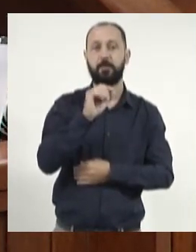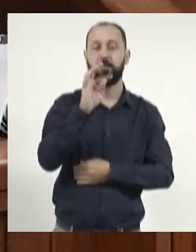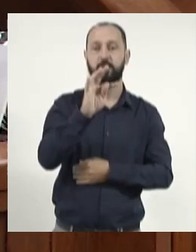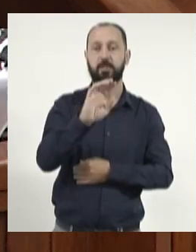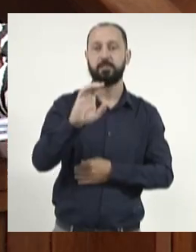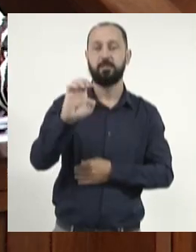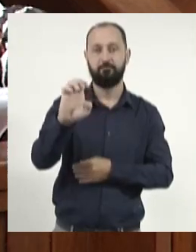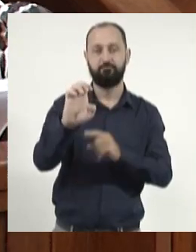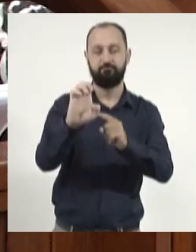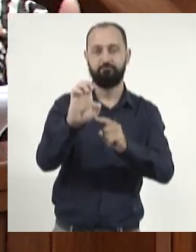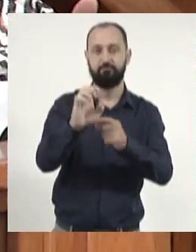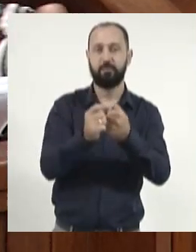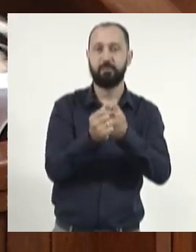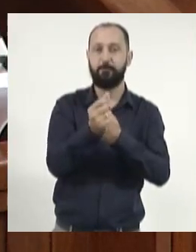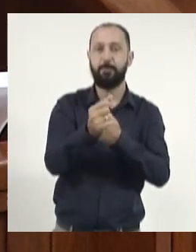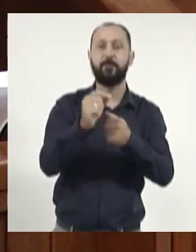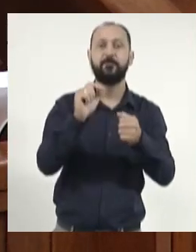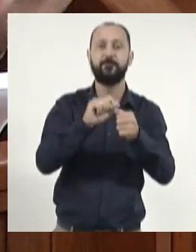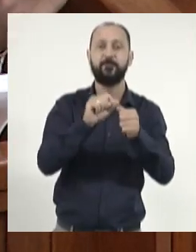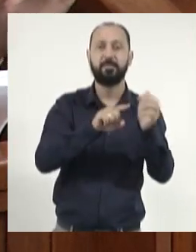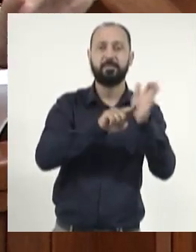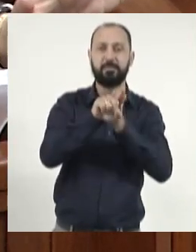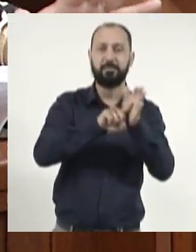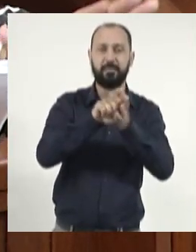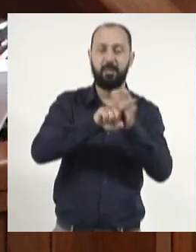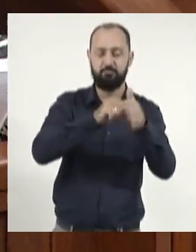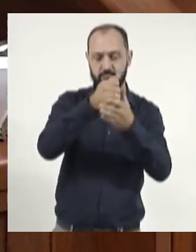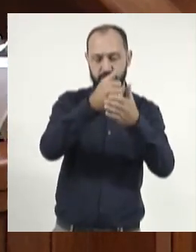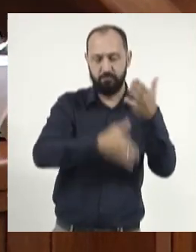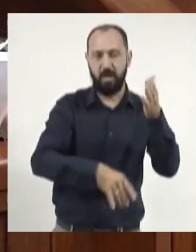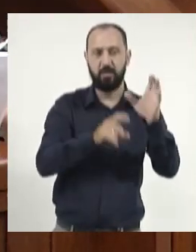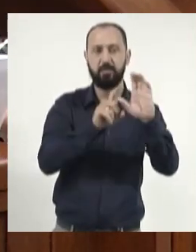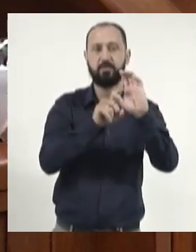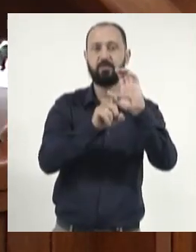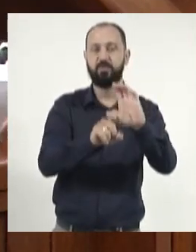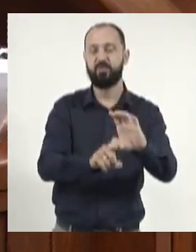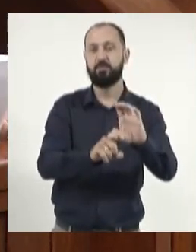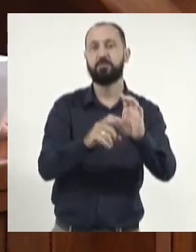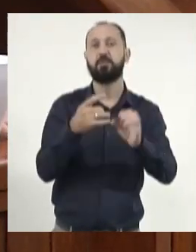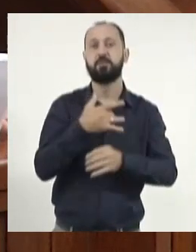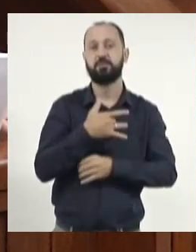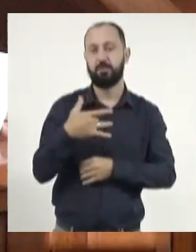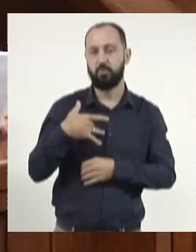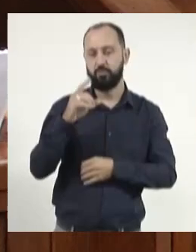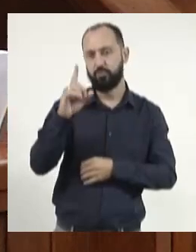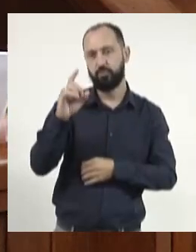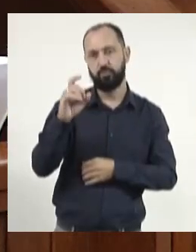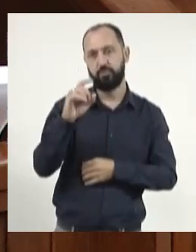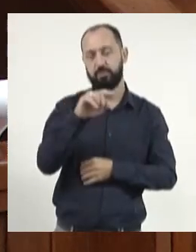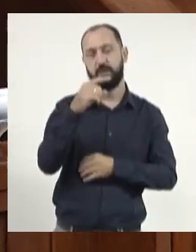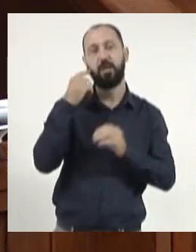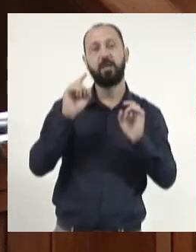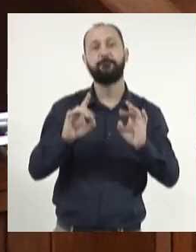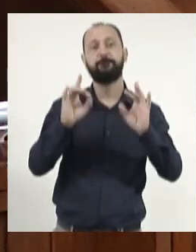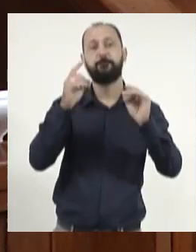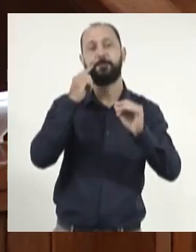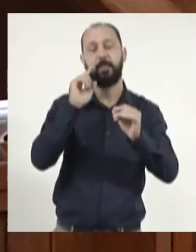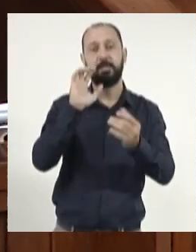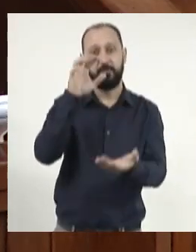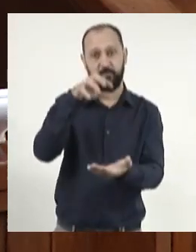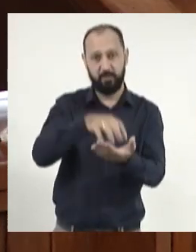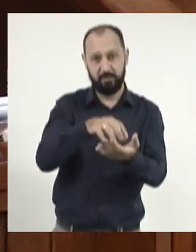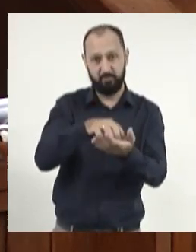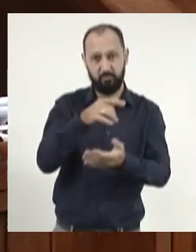TCE, para que seja feita uma verdadeira devassa nas contas da saúde Dourados, em específico a